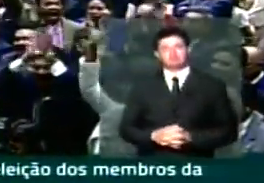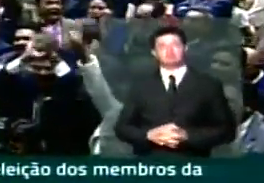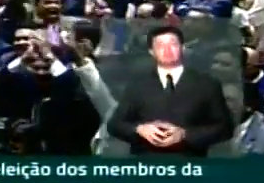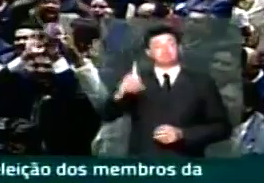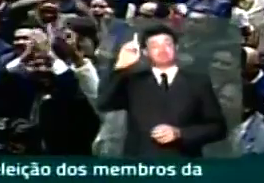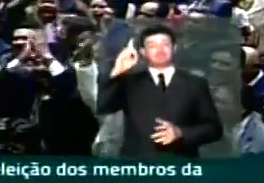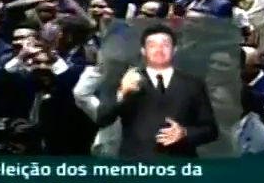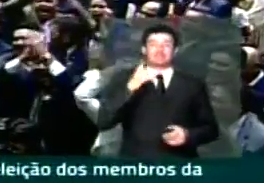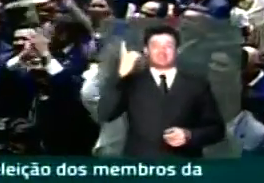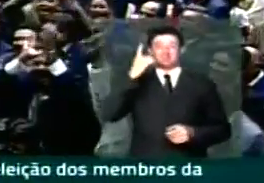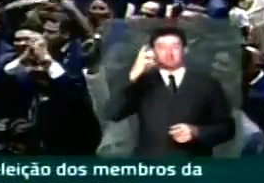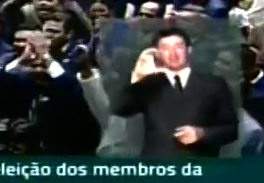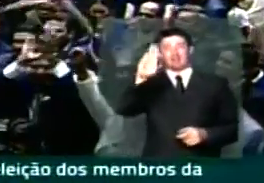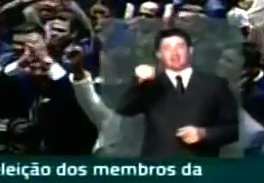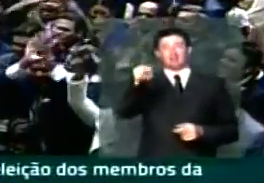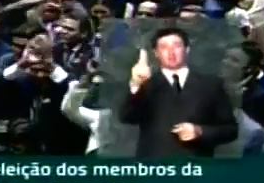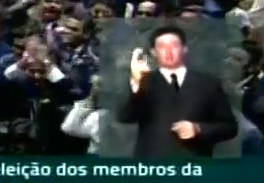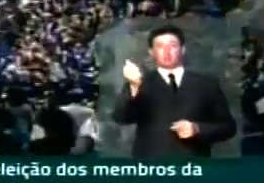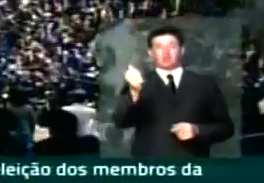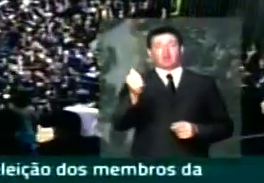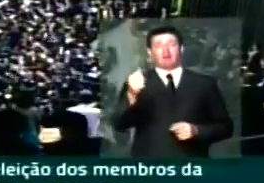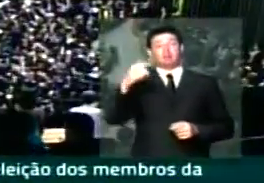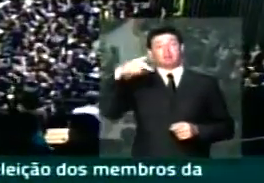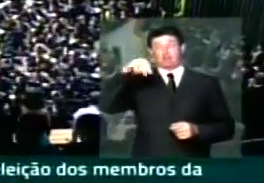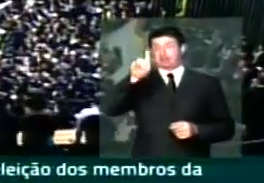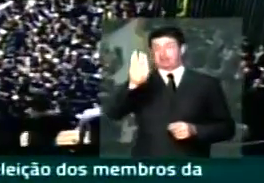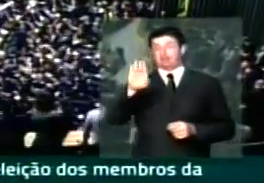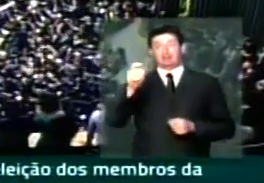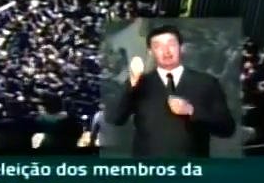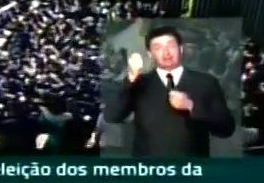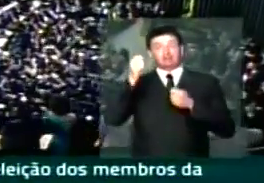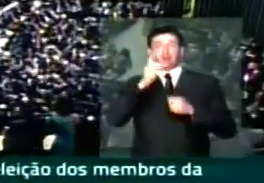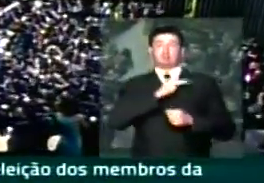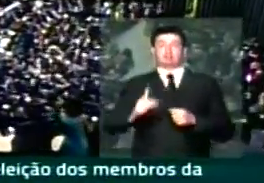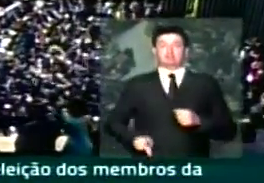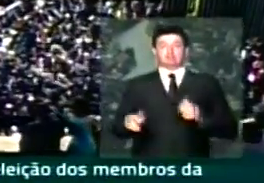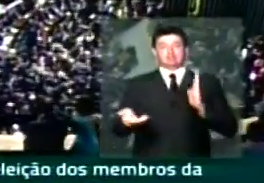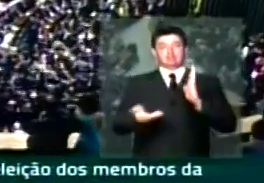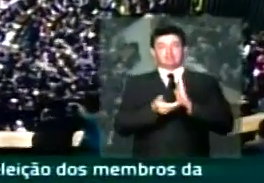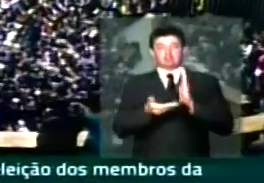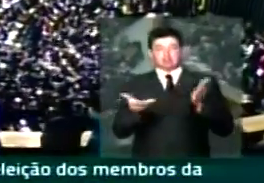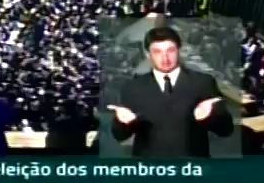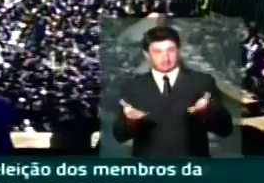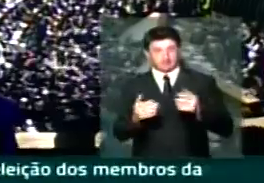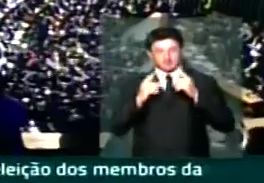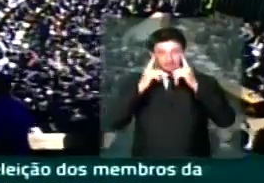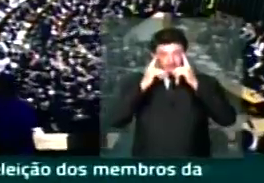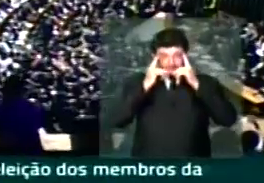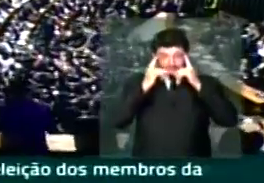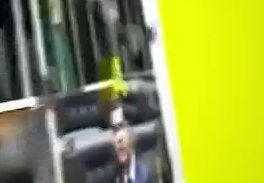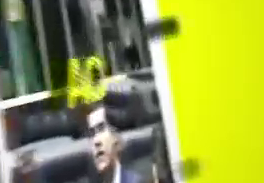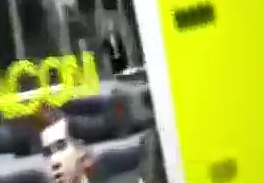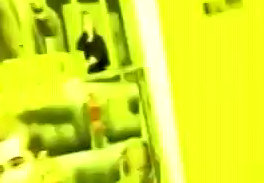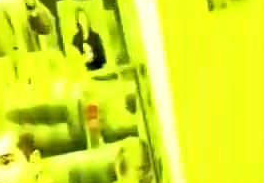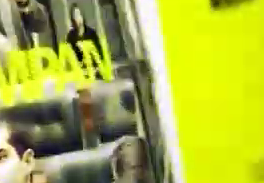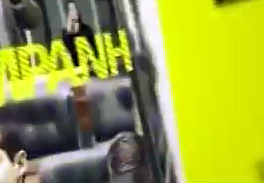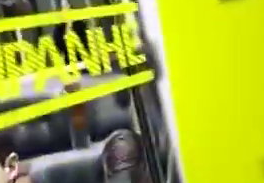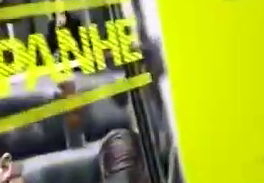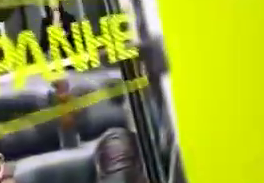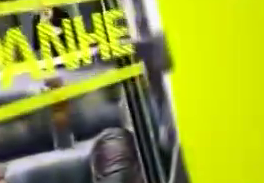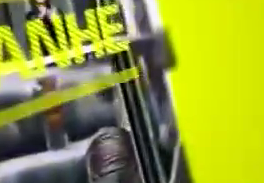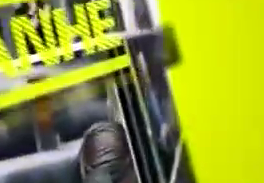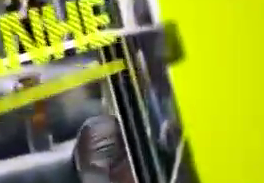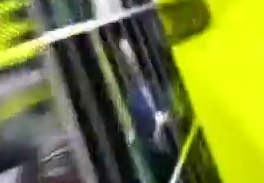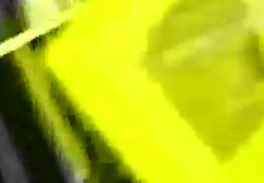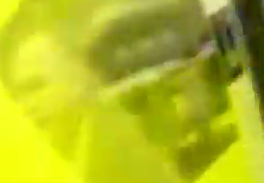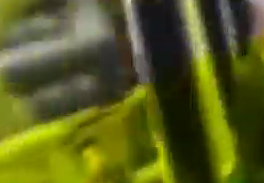então é Eduardo Cunha, candidato pelo PMDB do Estado do Rio de Janeiro à presidência aqui da Câmara dos Deputados. Que não